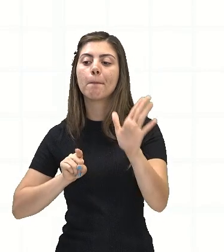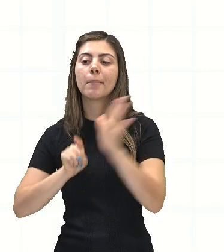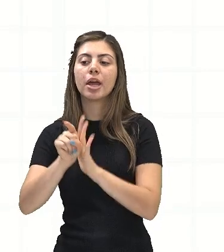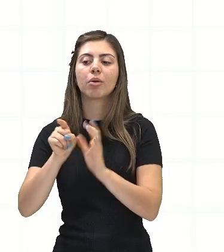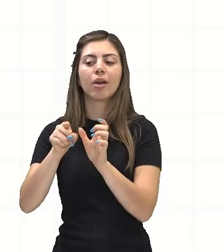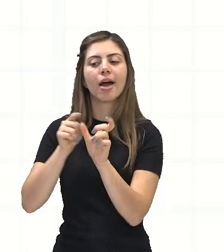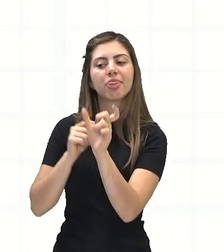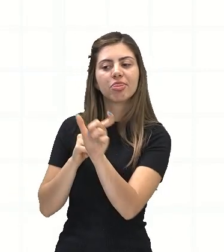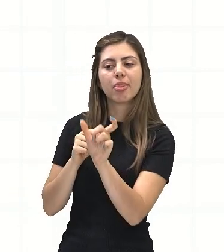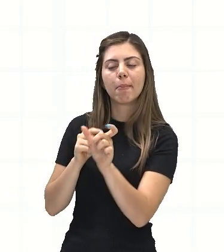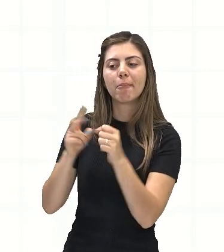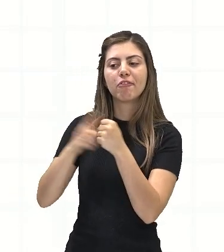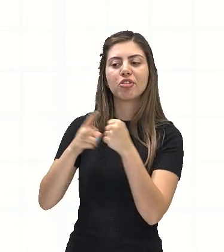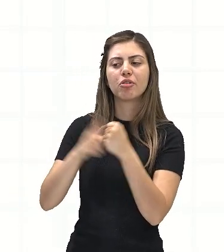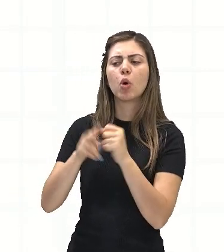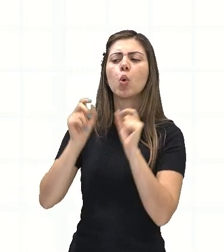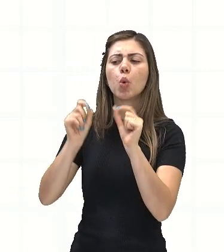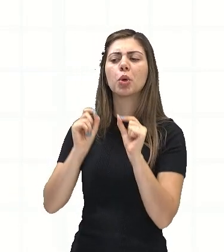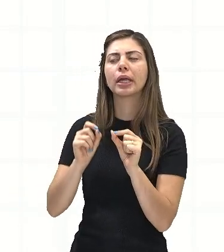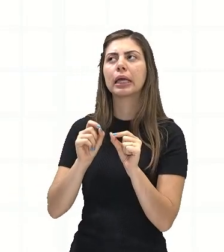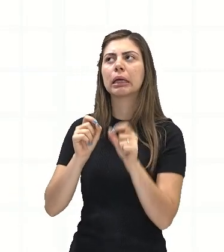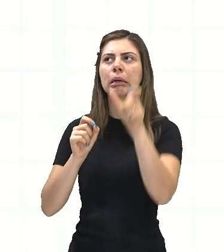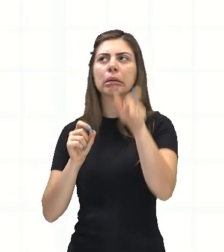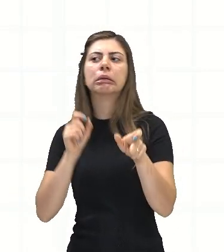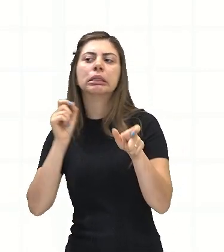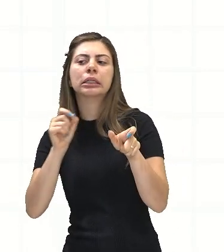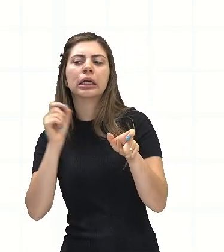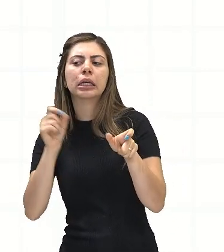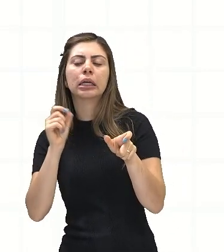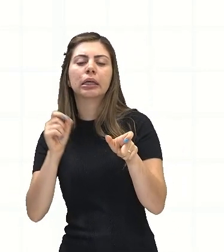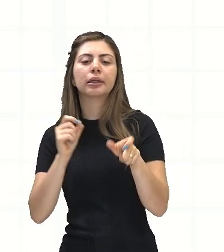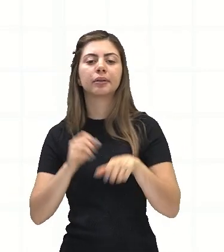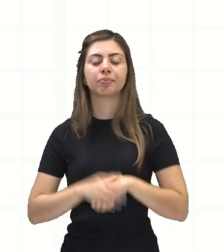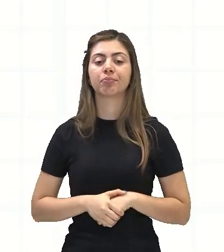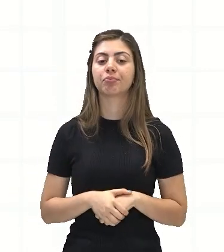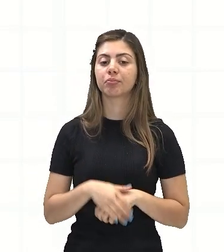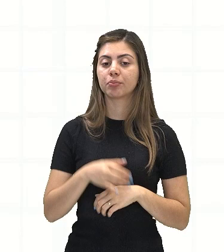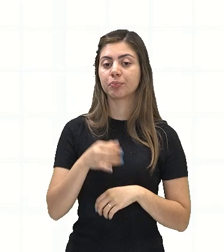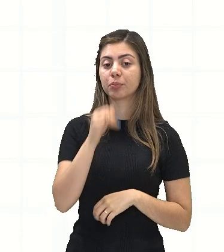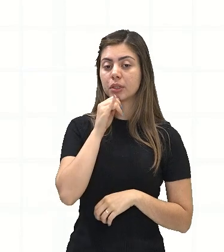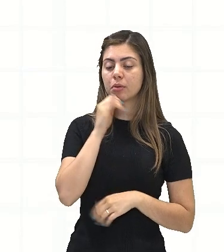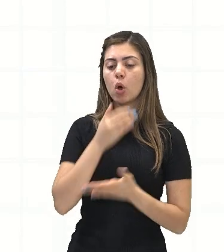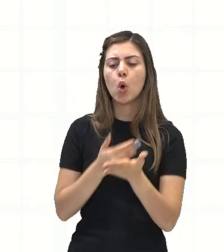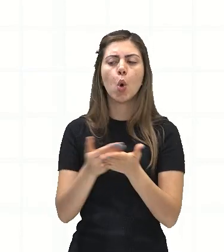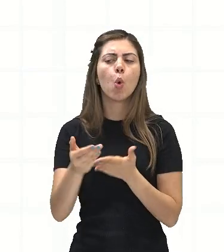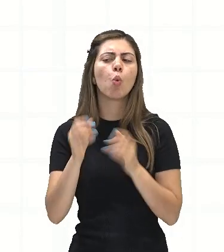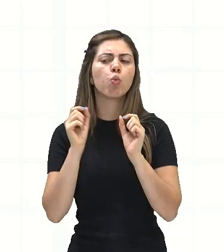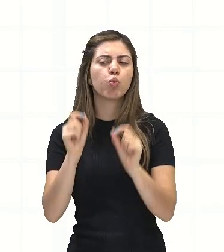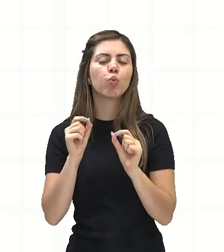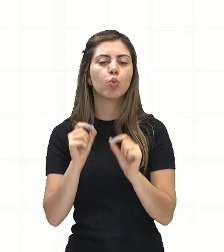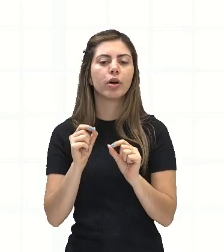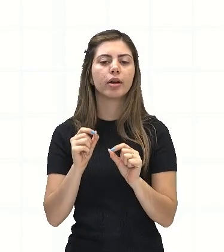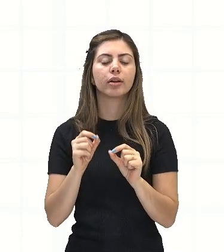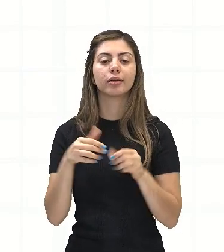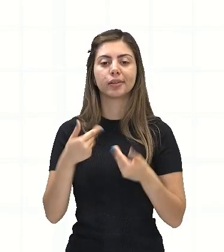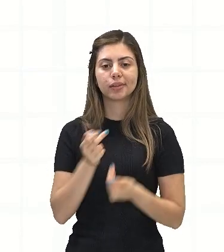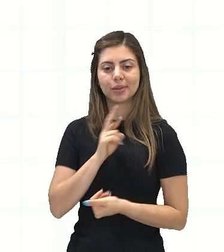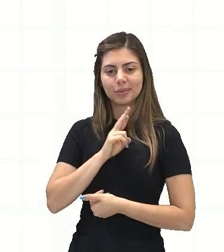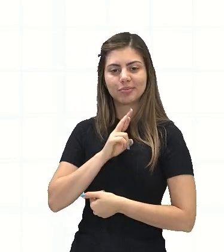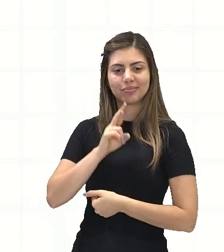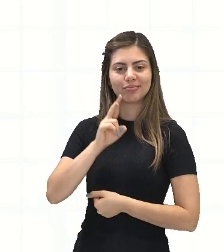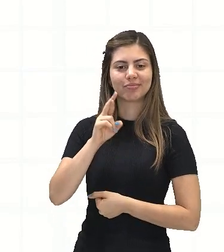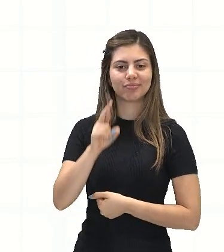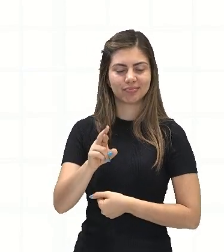este verbo, né? O que, quem, né? No caso aqui, o que começou? E aí, ao responder a pergunta